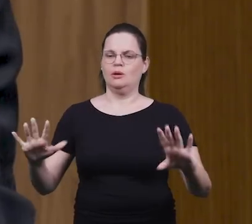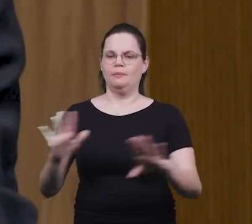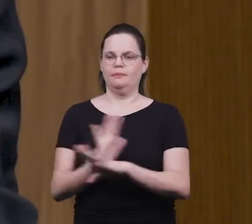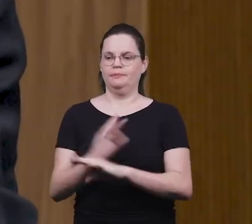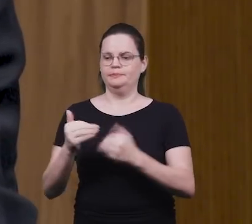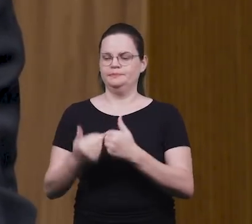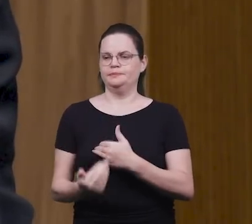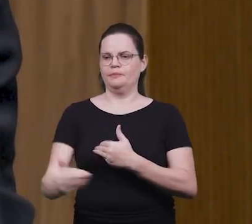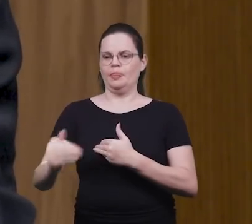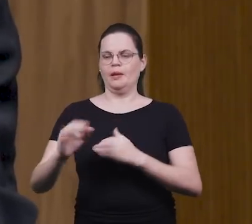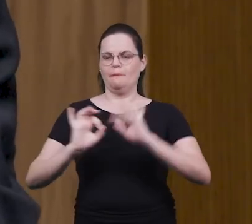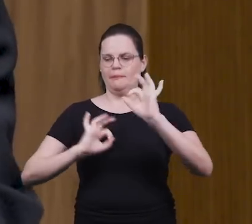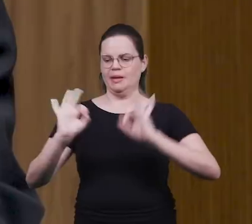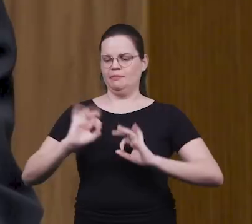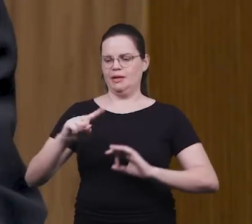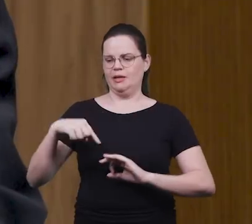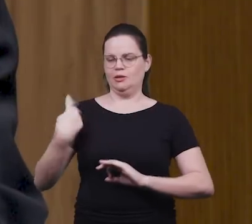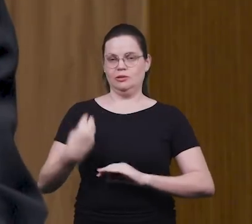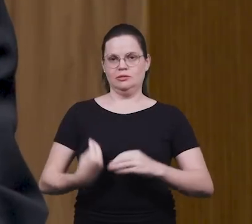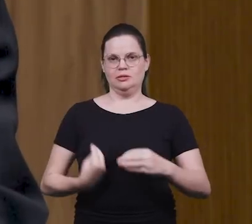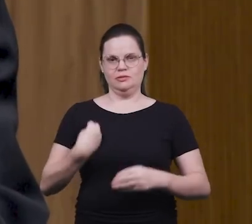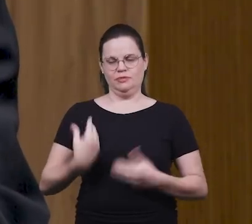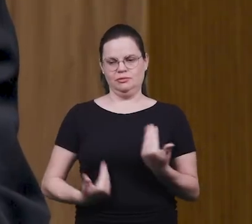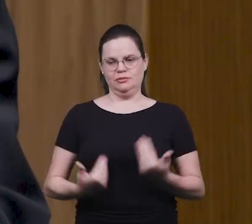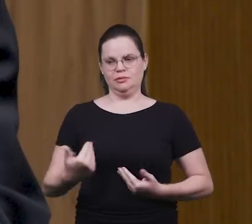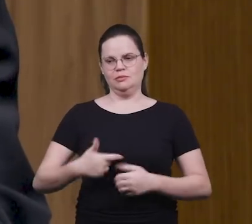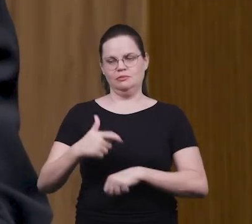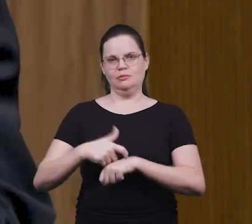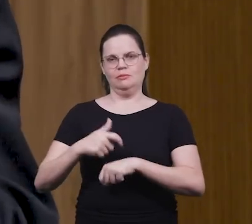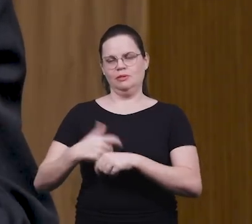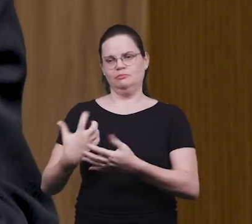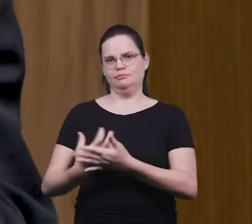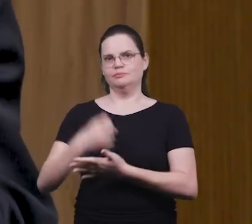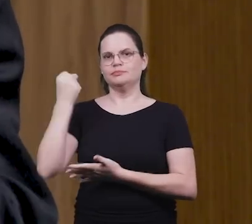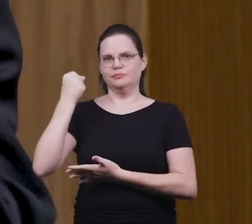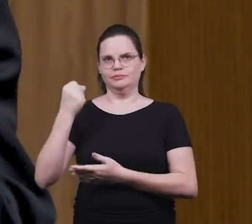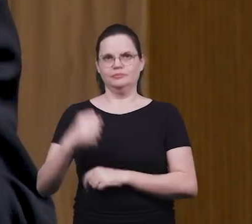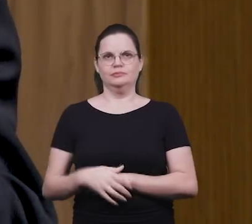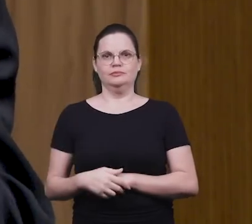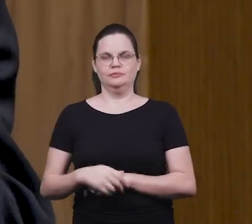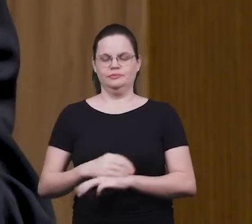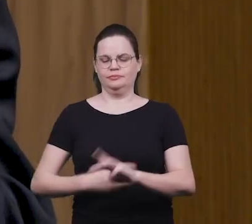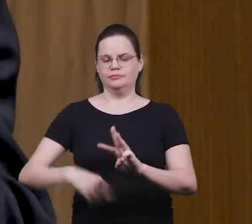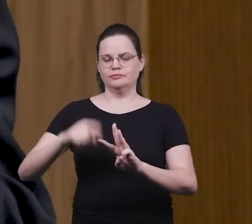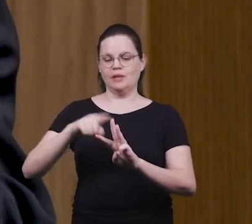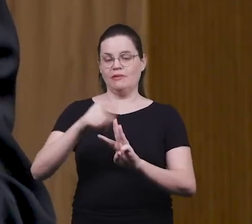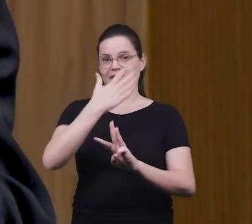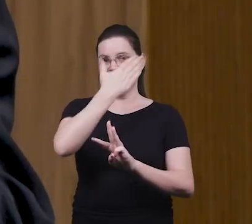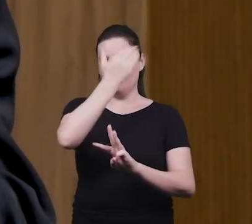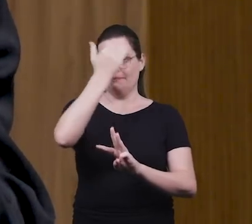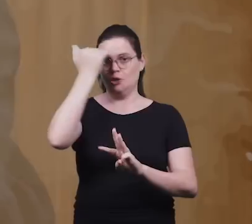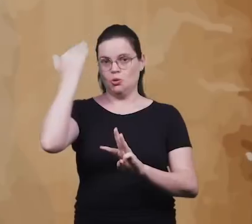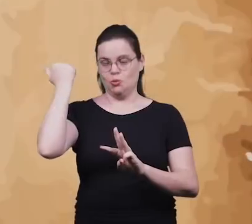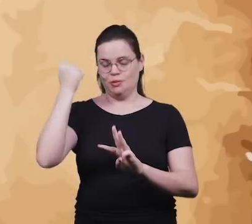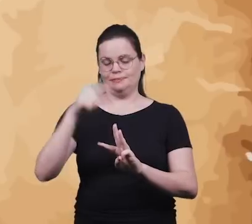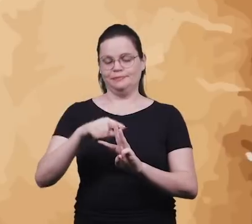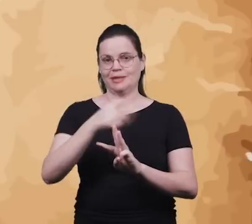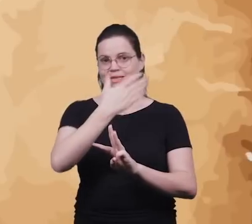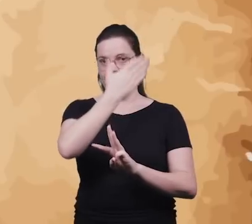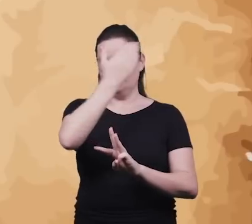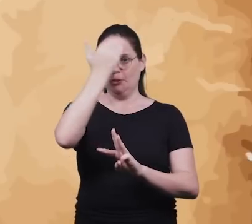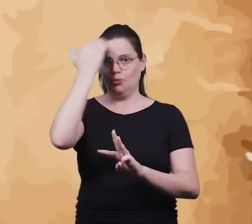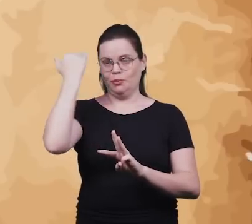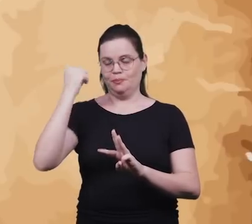preparar a igreja para o seu último tempo, que é o tempo do preparo para o arrebatamento. Aí veio o Espírito de Sabedoria. E do Espírito de Sabedoria, o